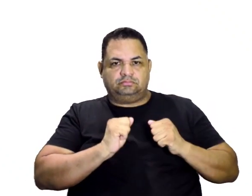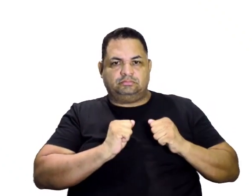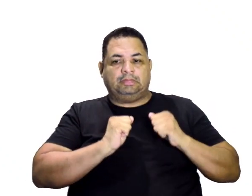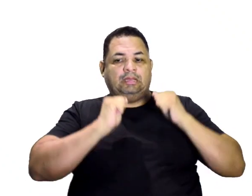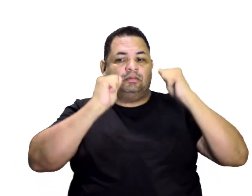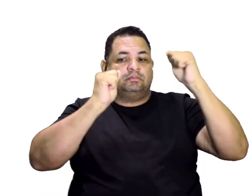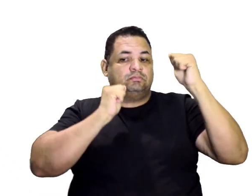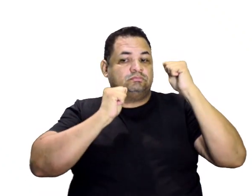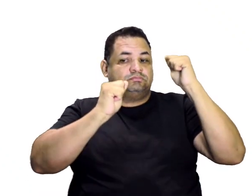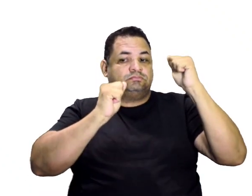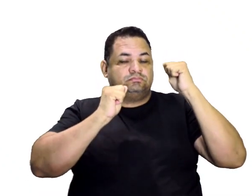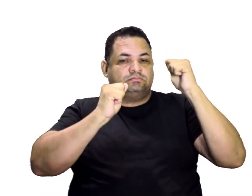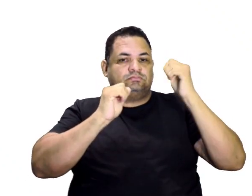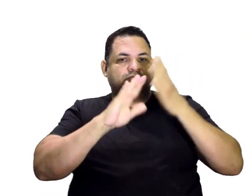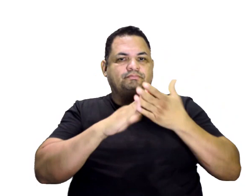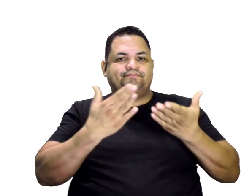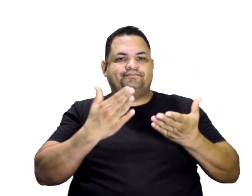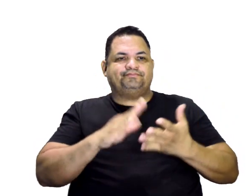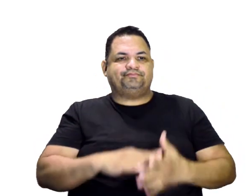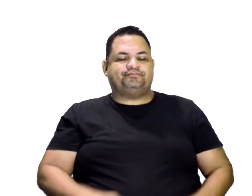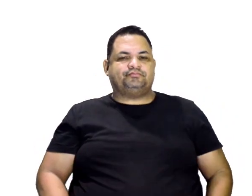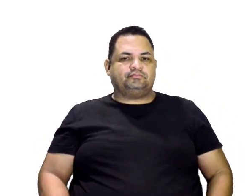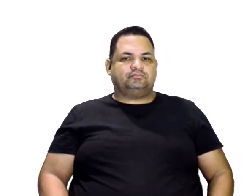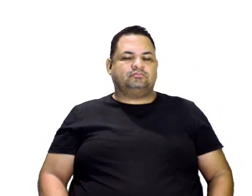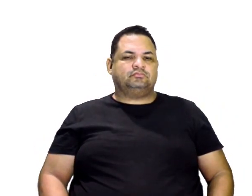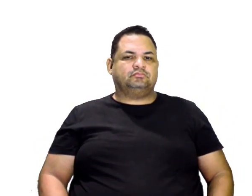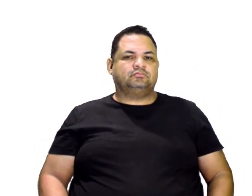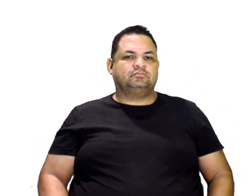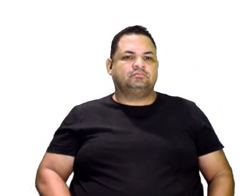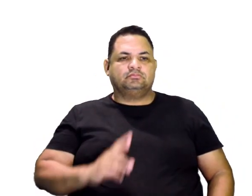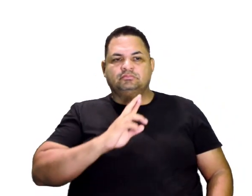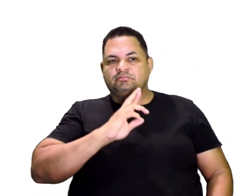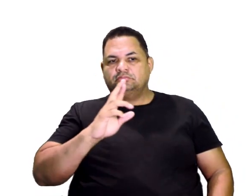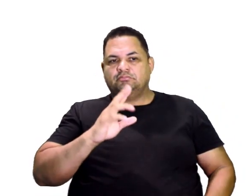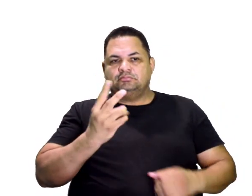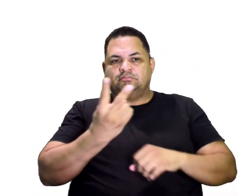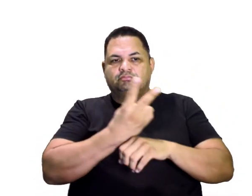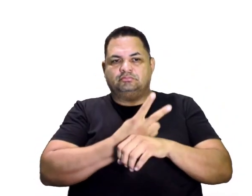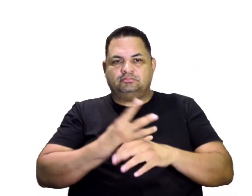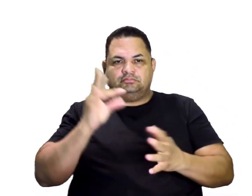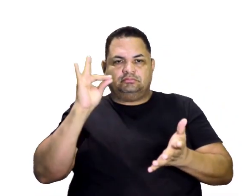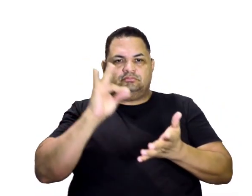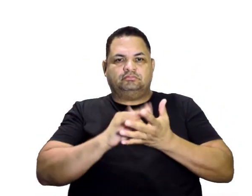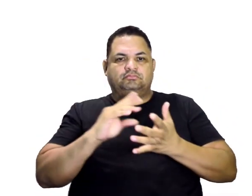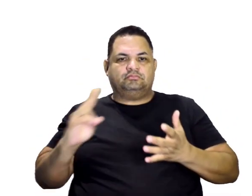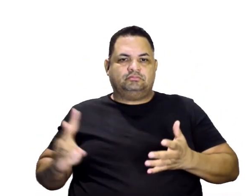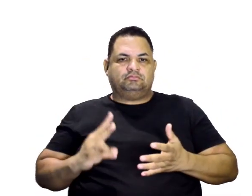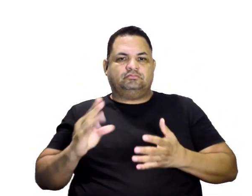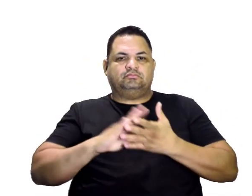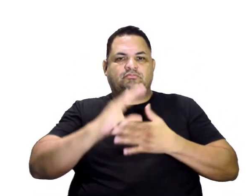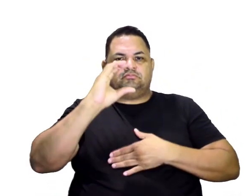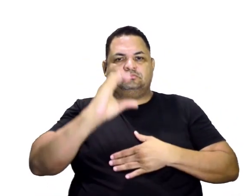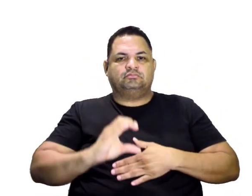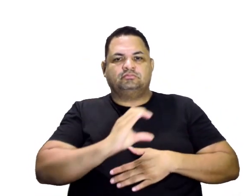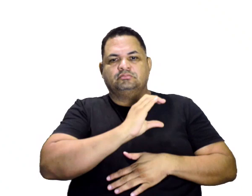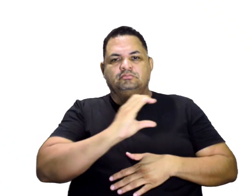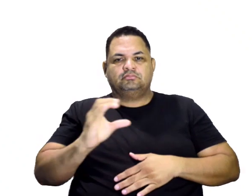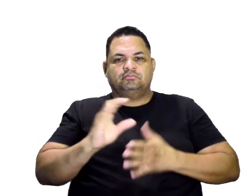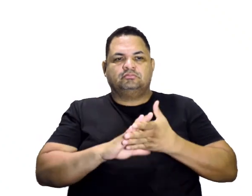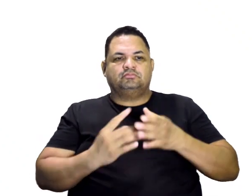protestantismo. Então, é uma questão aí religiosa, hein? Buscando reafirmar os valores